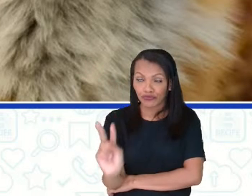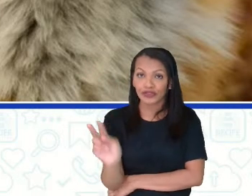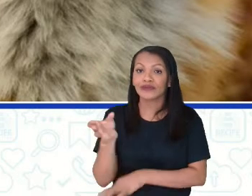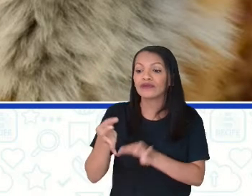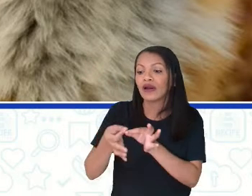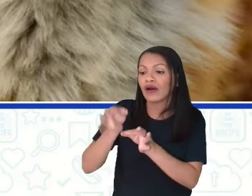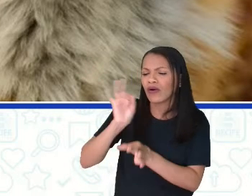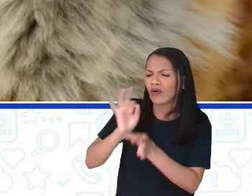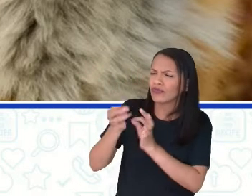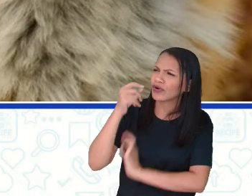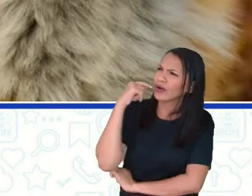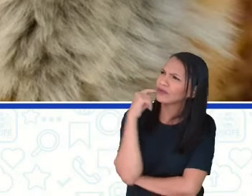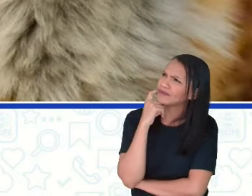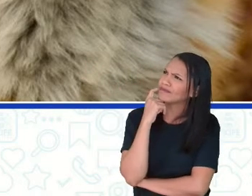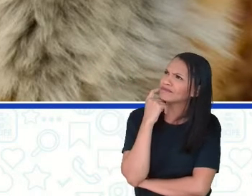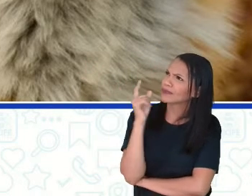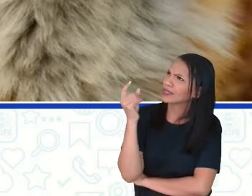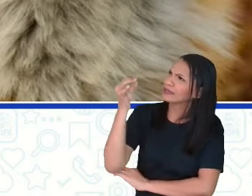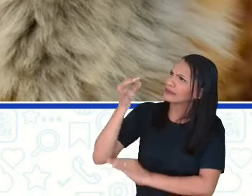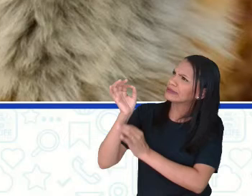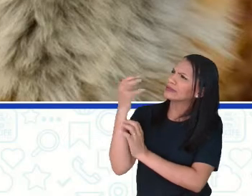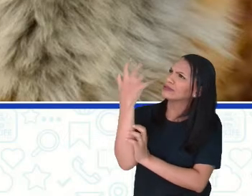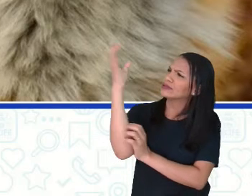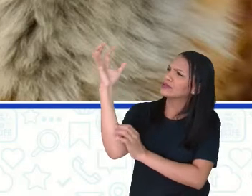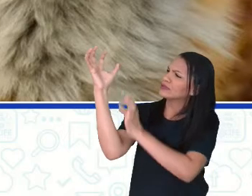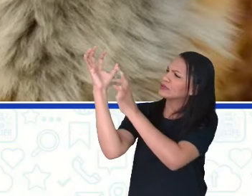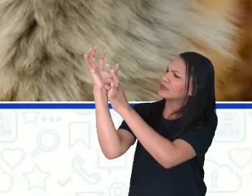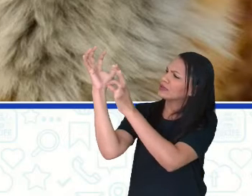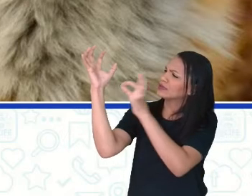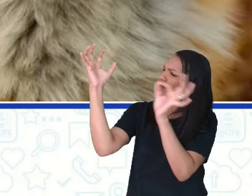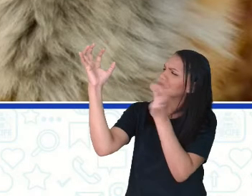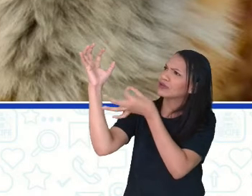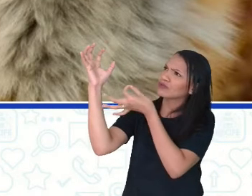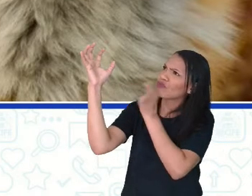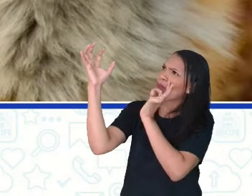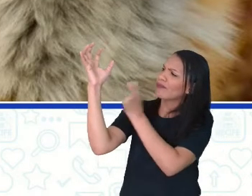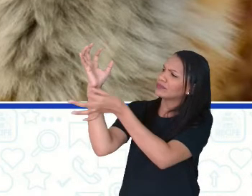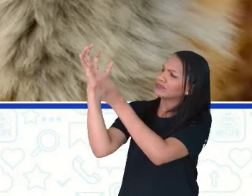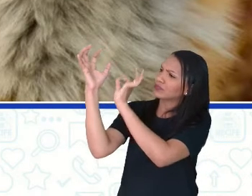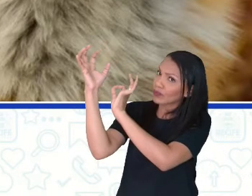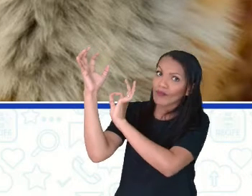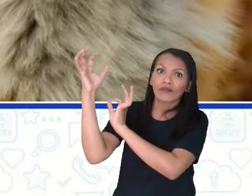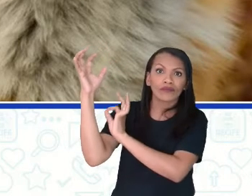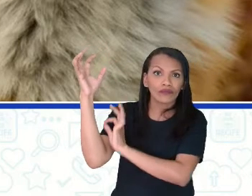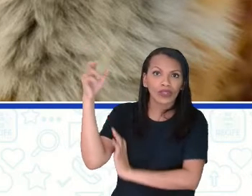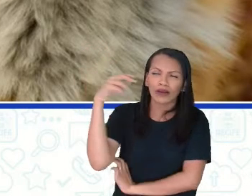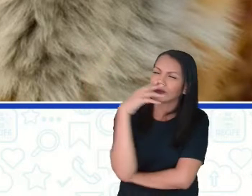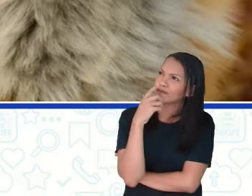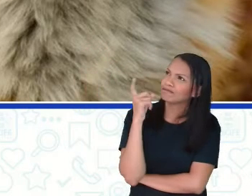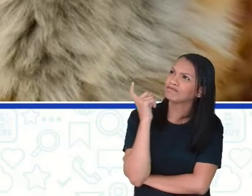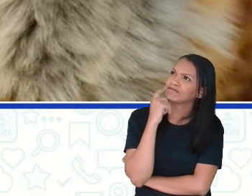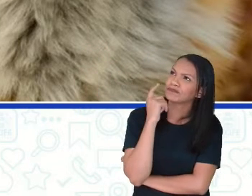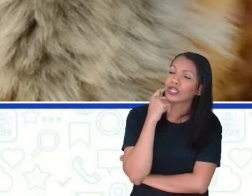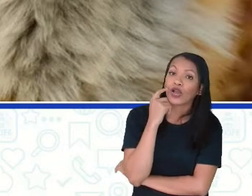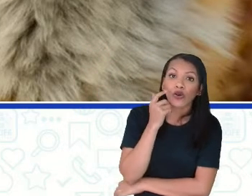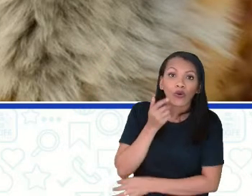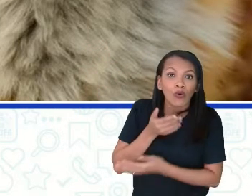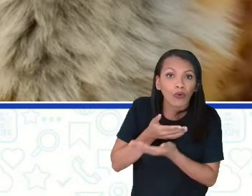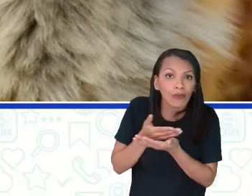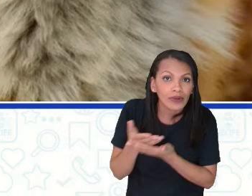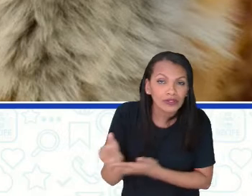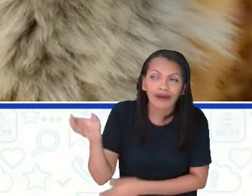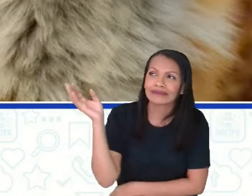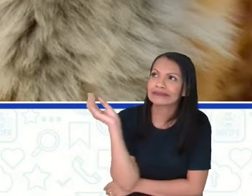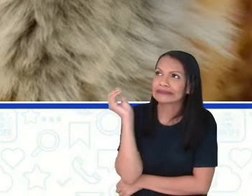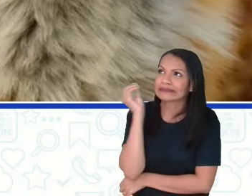uvas maduras e formosas, cobiçou-as, ou seja, desejou, né? Começou a fazer tentativas para